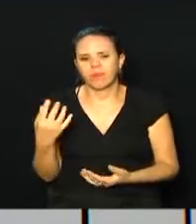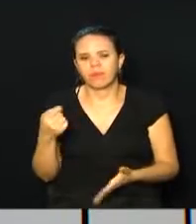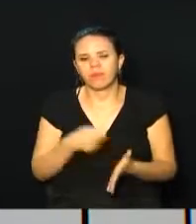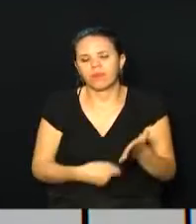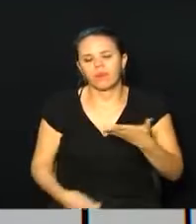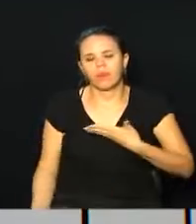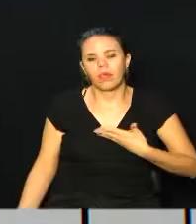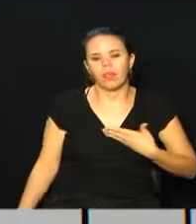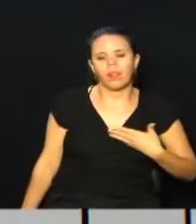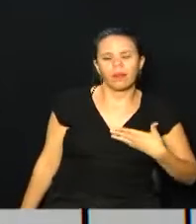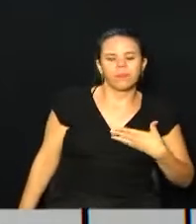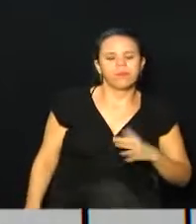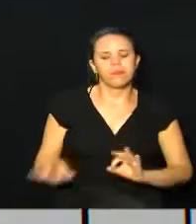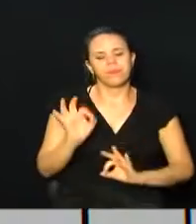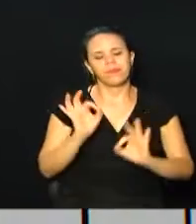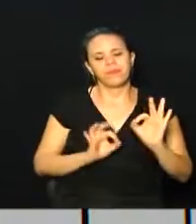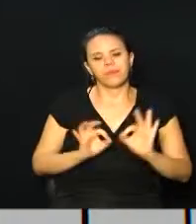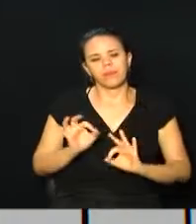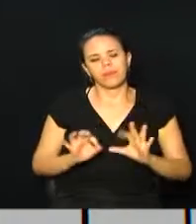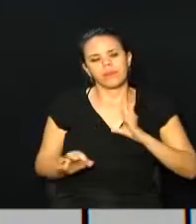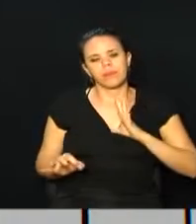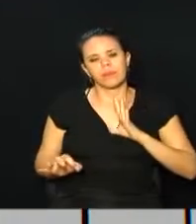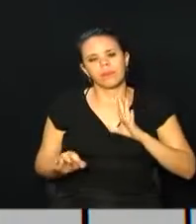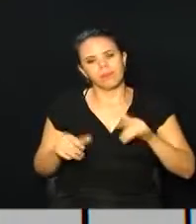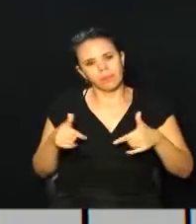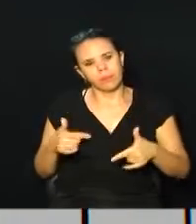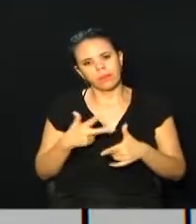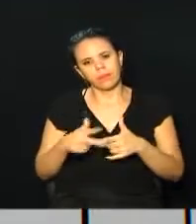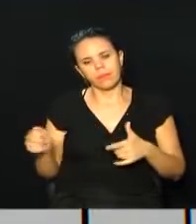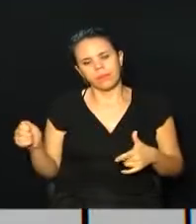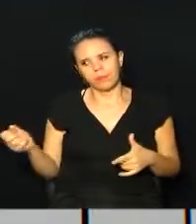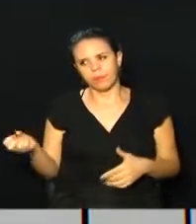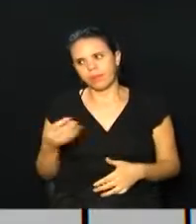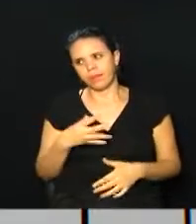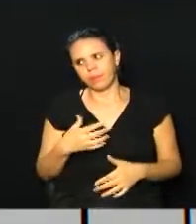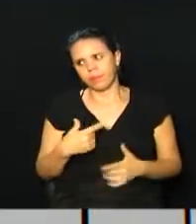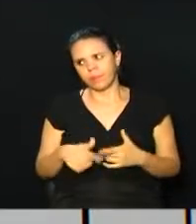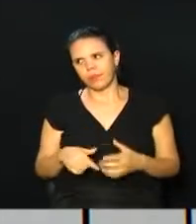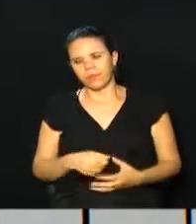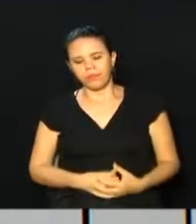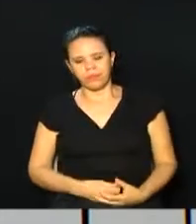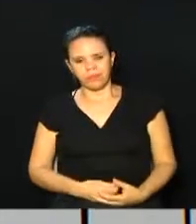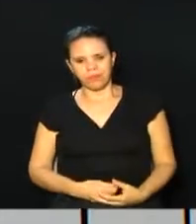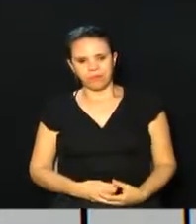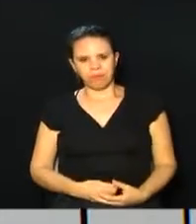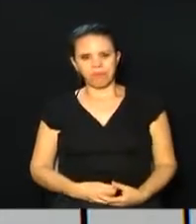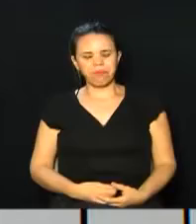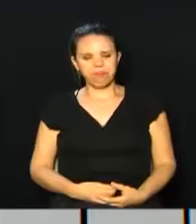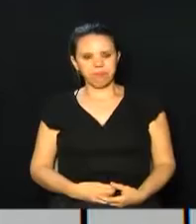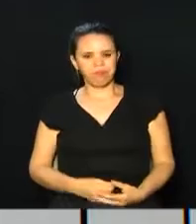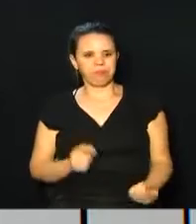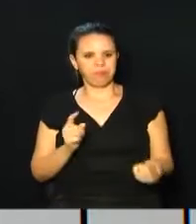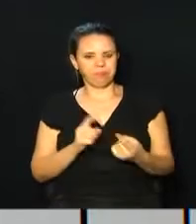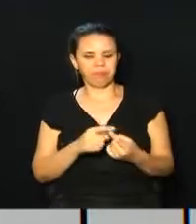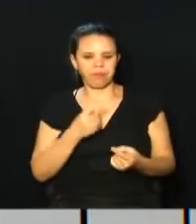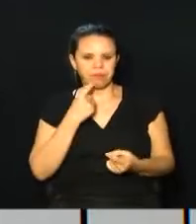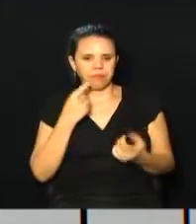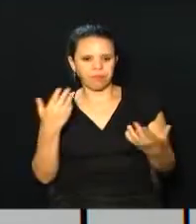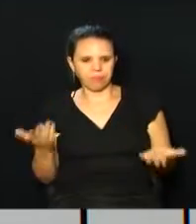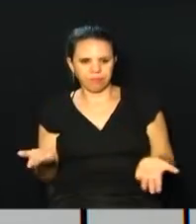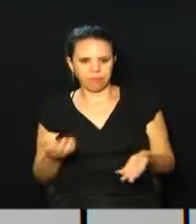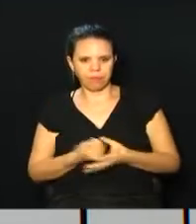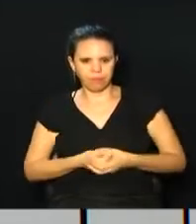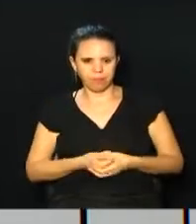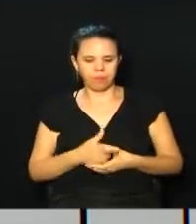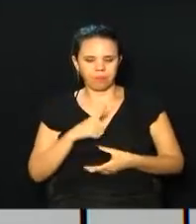públicas, precisa planejar a cidade para enfrentar essa nova realidade. Eu acho que, nesse sentido, Campinas